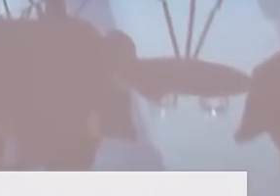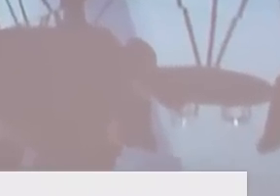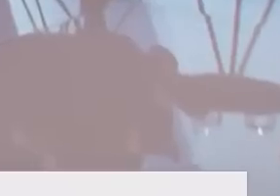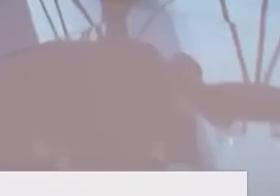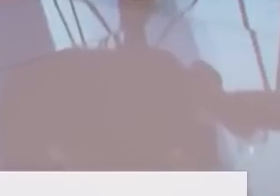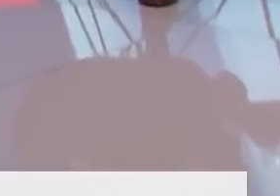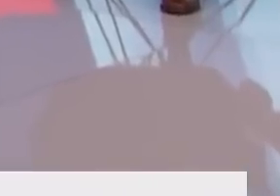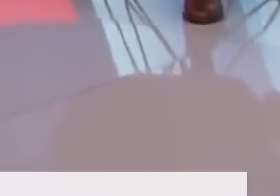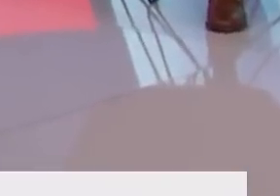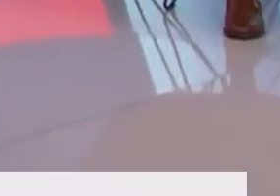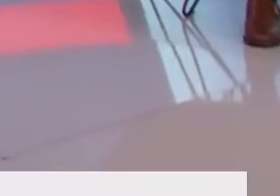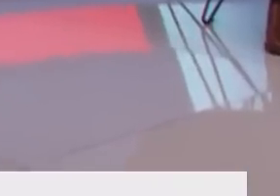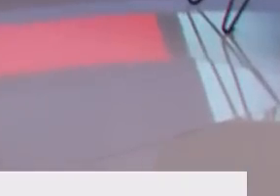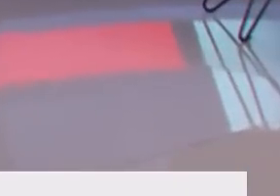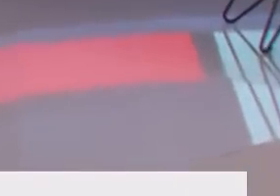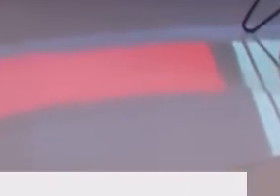Conta tudo, Bruno, bem-vindo.